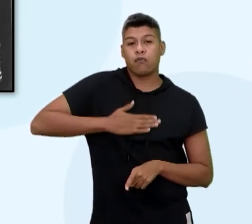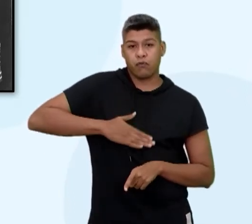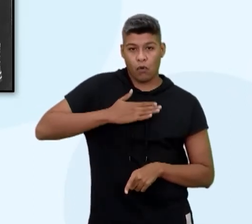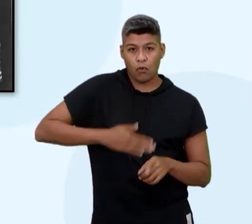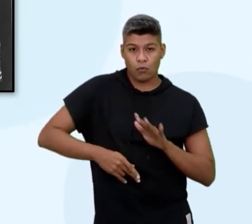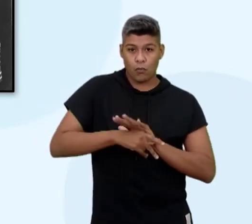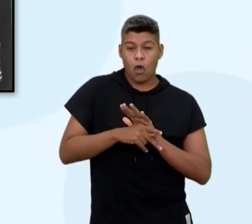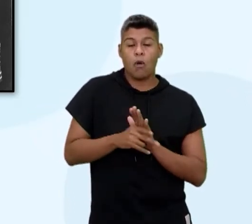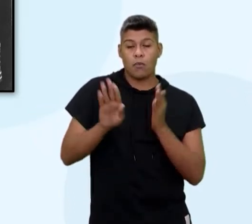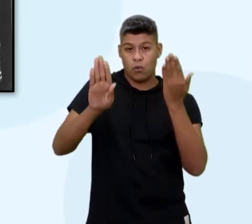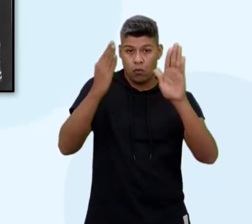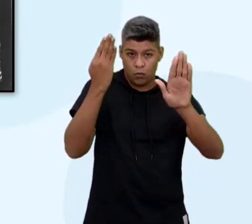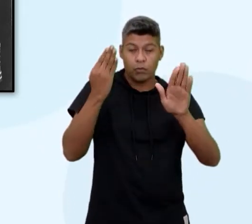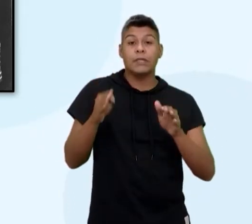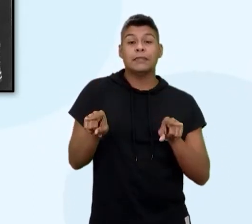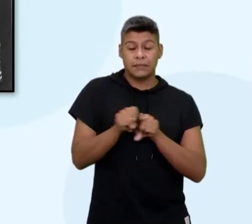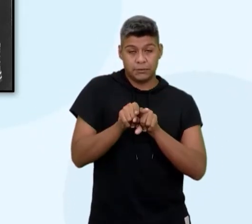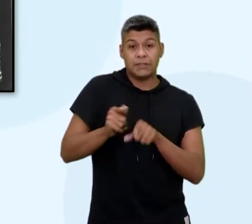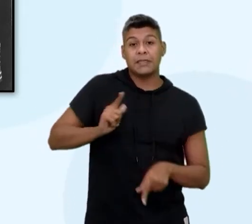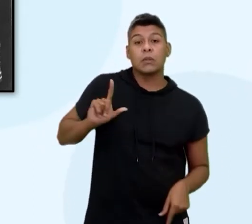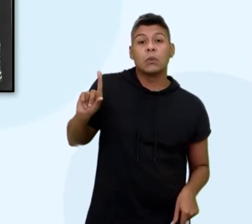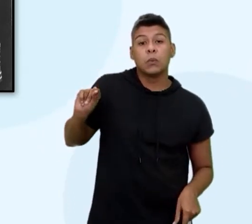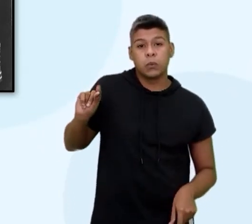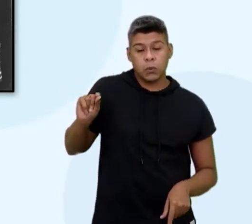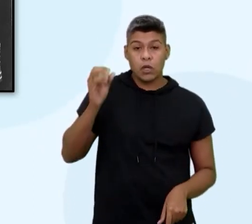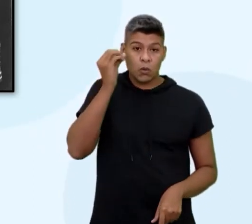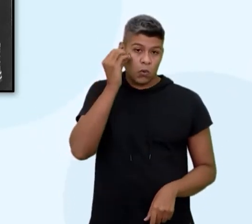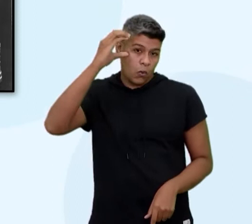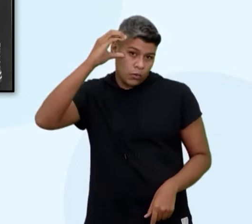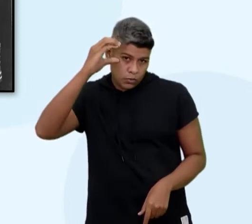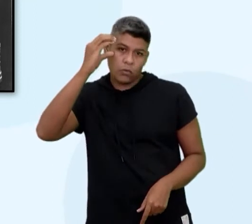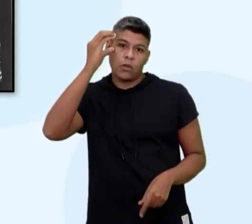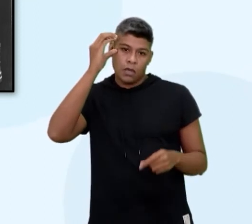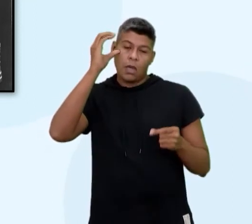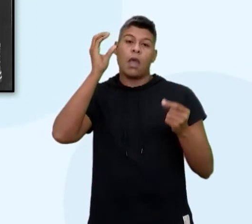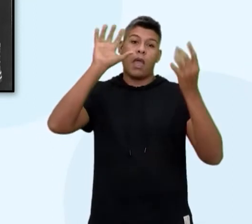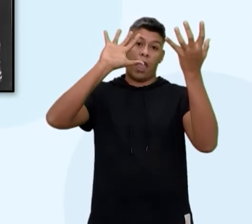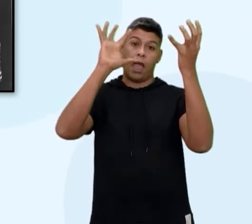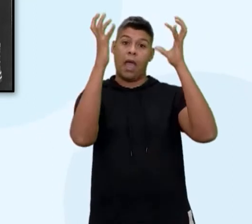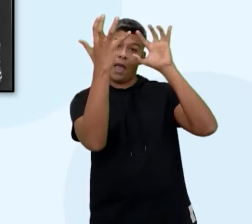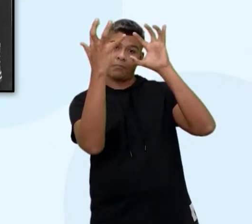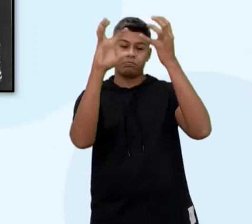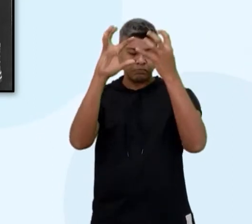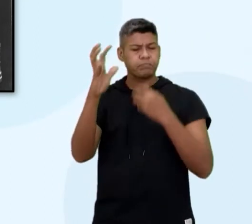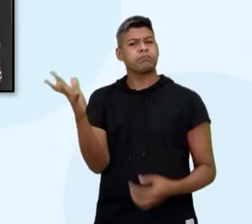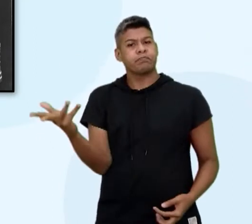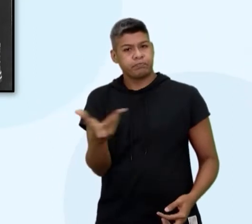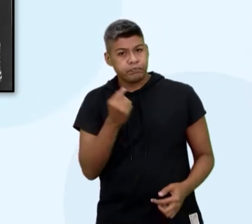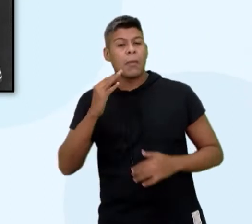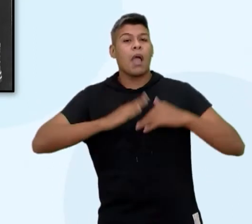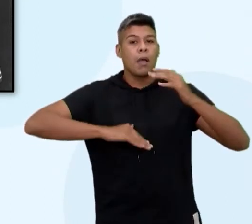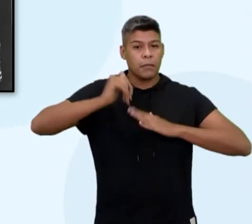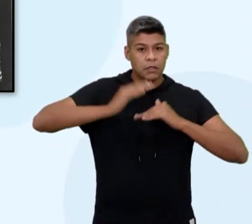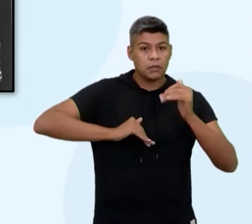condições naturais. Eles também possuem um conhecimento astronômico muito rico, assim como a habilidade